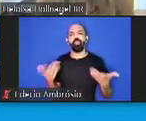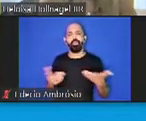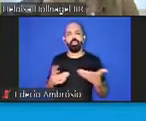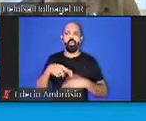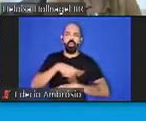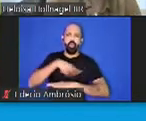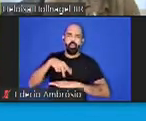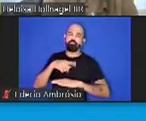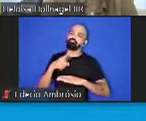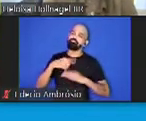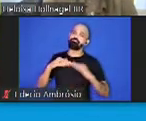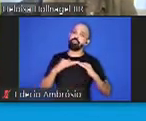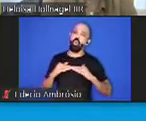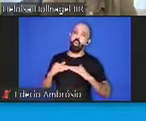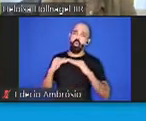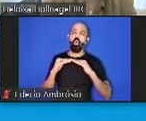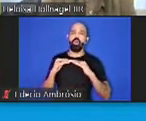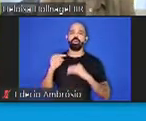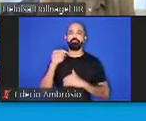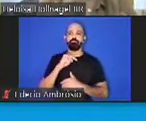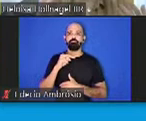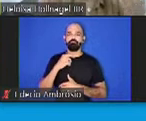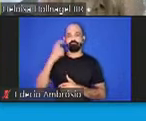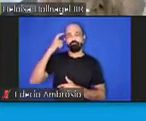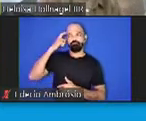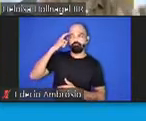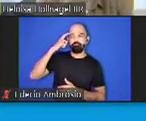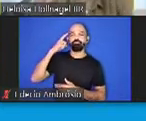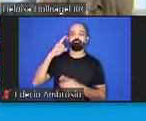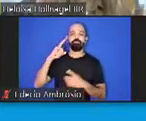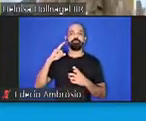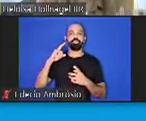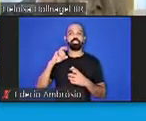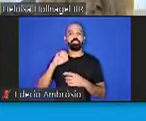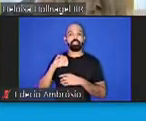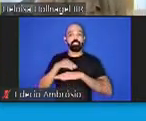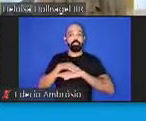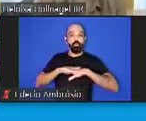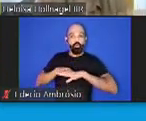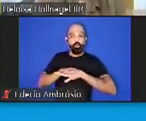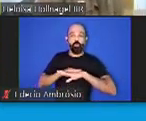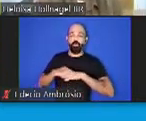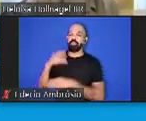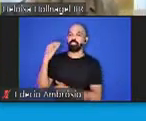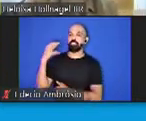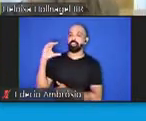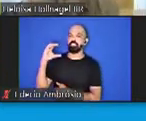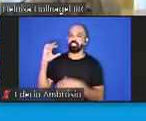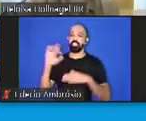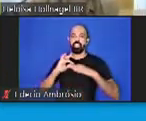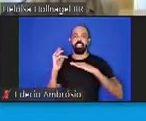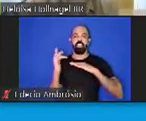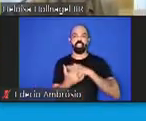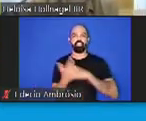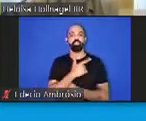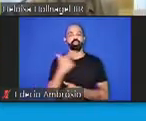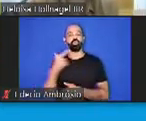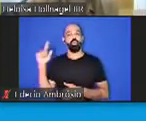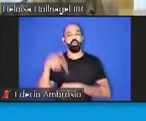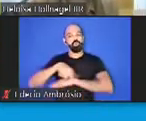concorda com essa lógica de que, ao conversar com cientistas em rede de outros países,